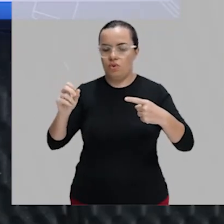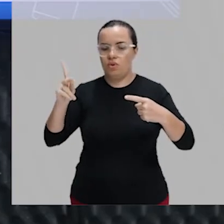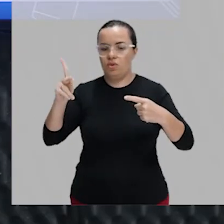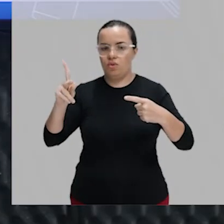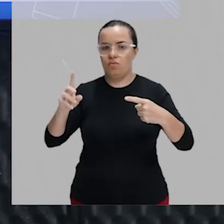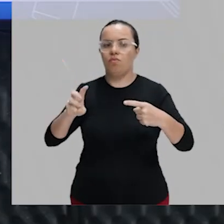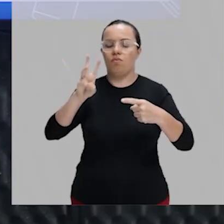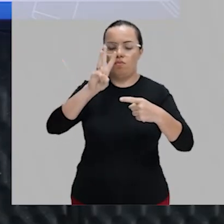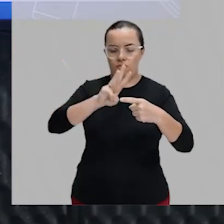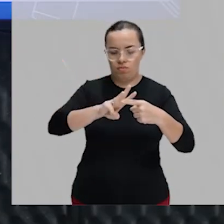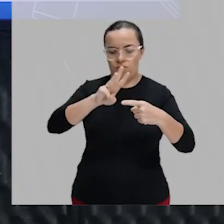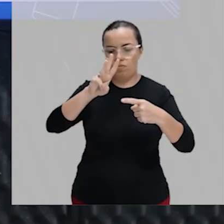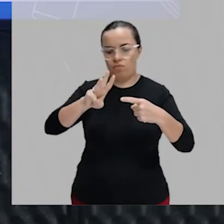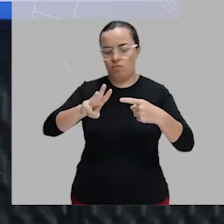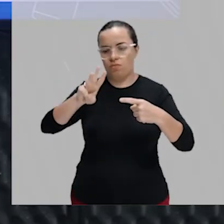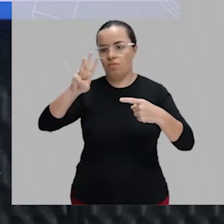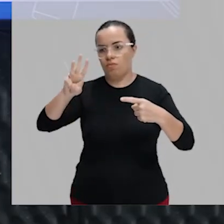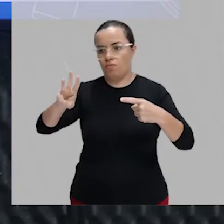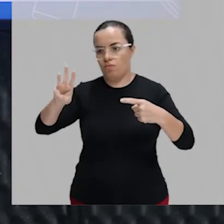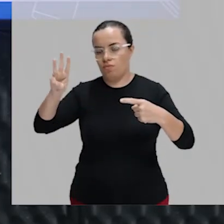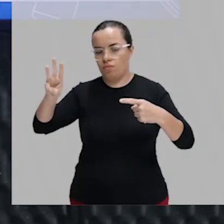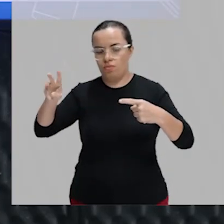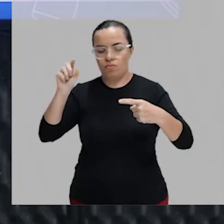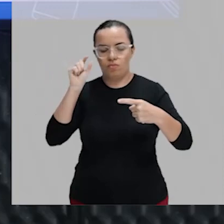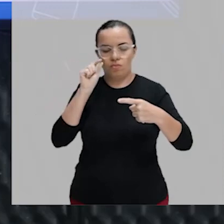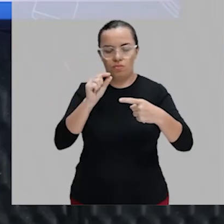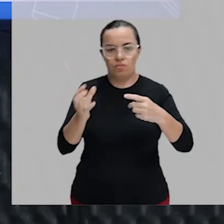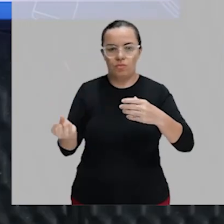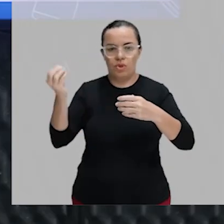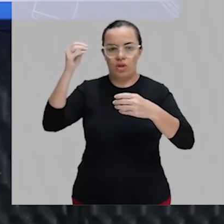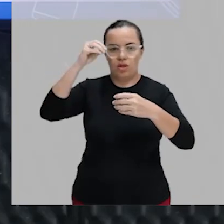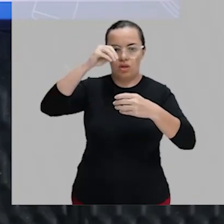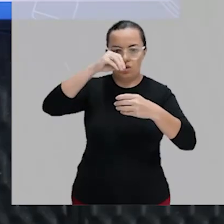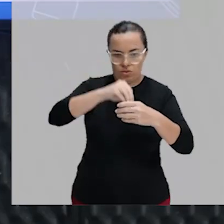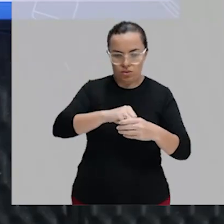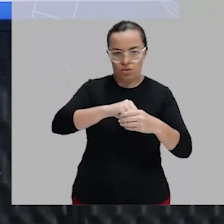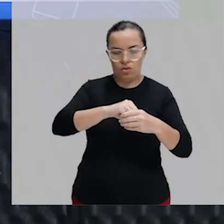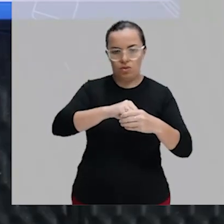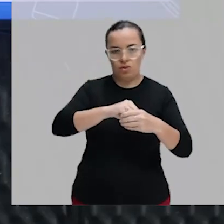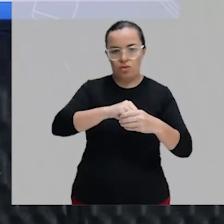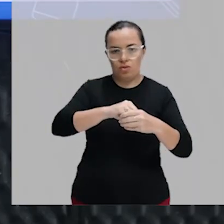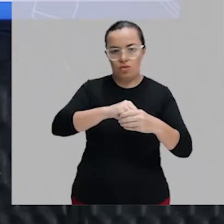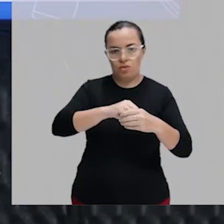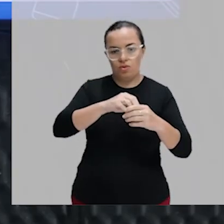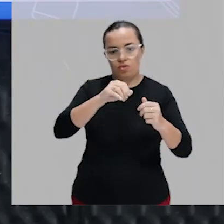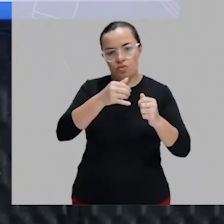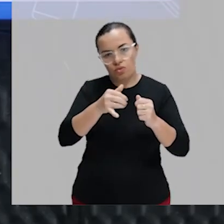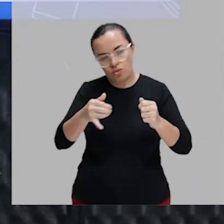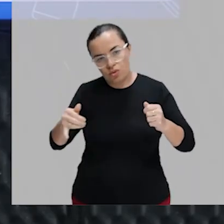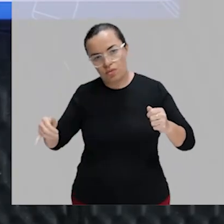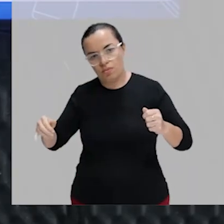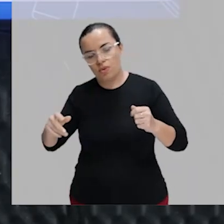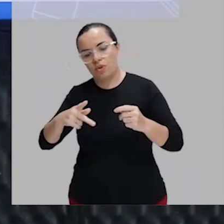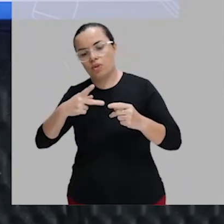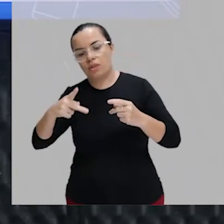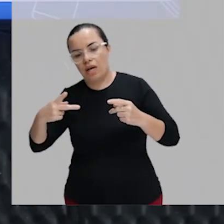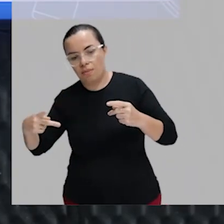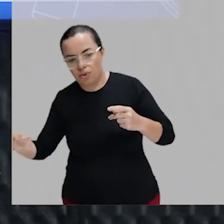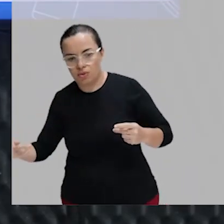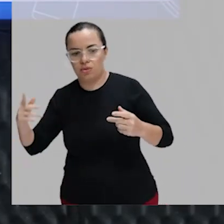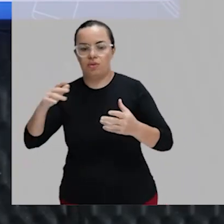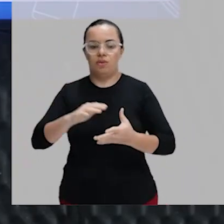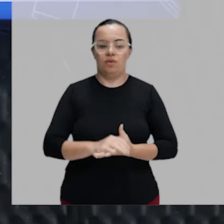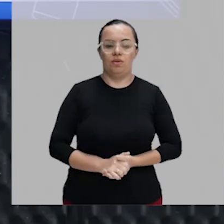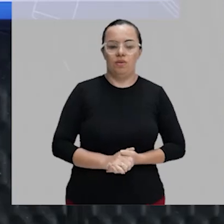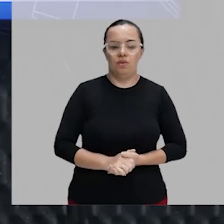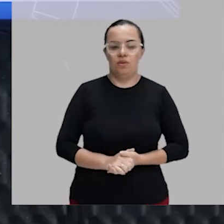3 bases nitrogenadas indica-se a adição de um aminoácido. Então, ele coloca aqui, ó, os códons